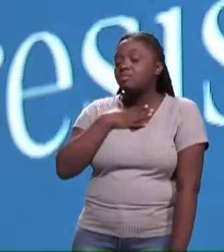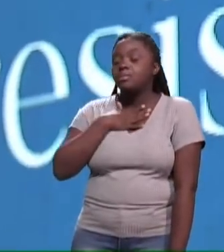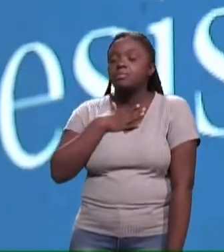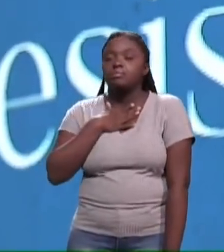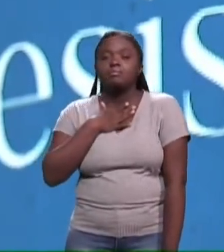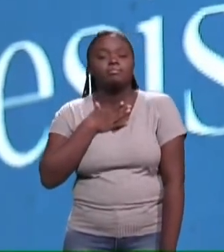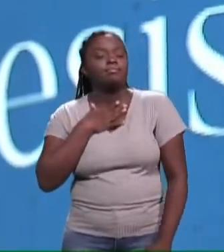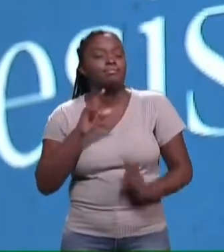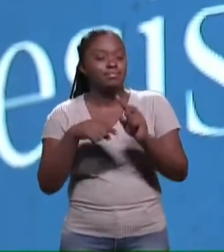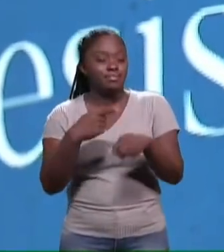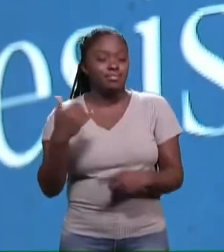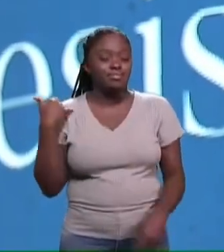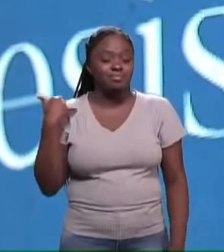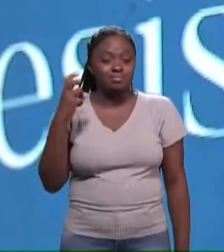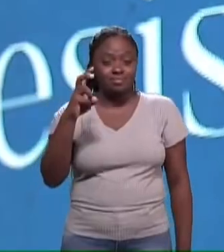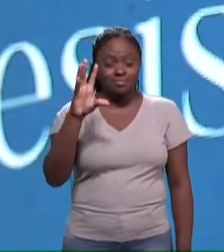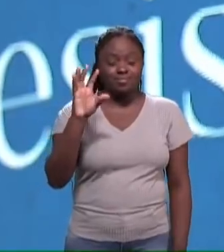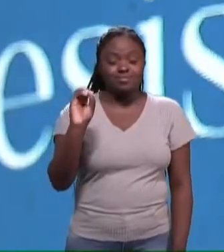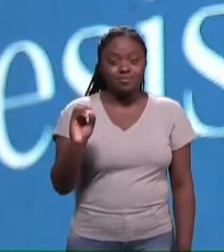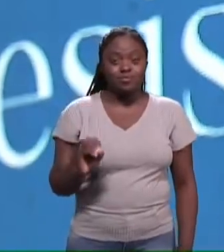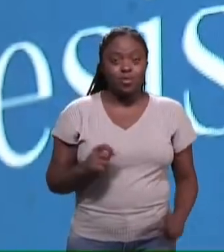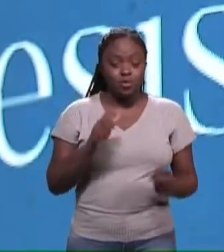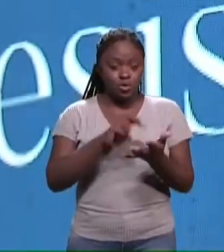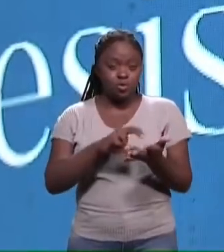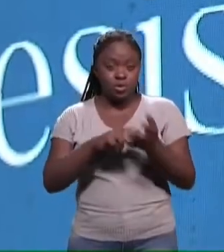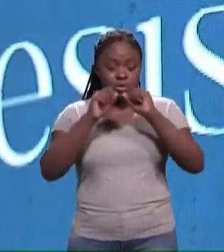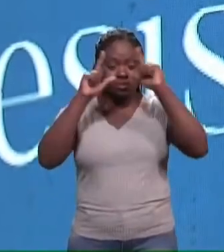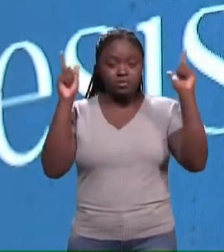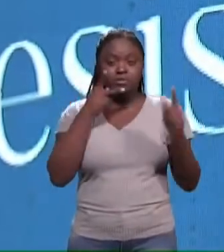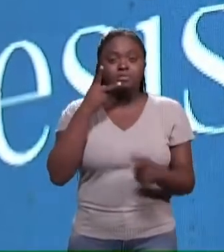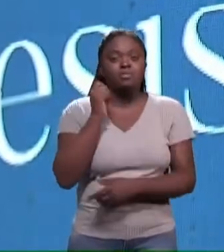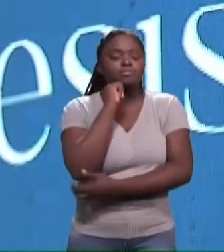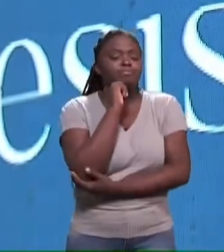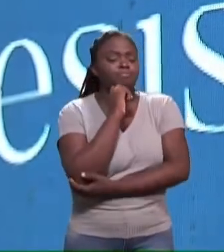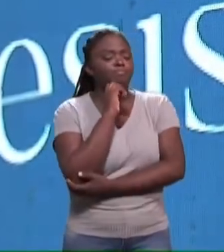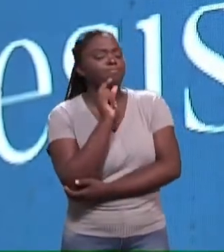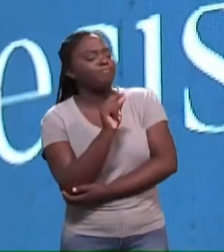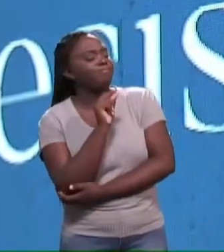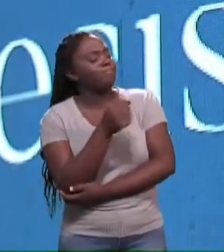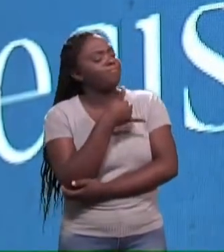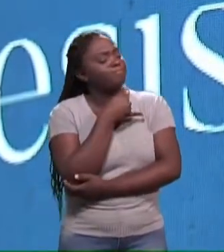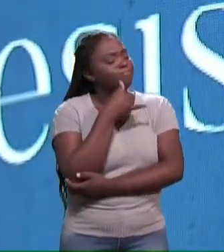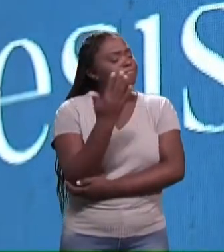Eu, depois de 50, gente, virou uma chave dentro de mim. Eu levanto de manhã e falo assim: quem eu vou deixar triste hoje, hein?